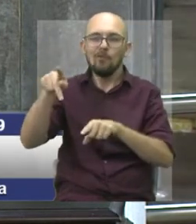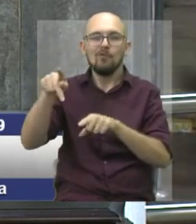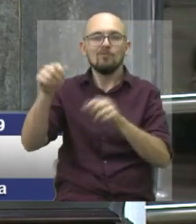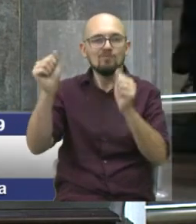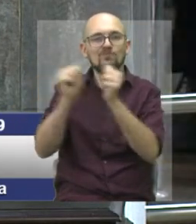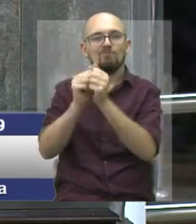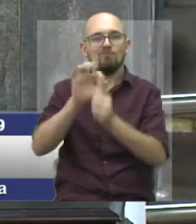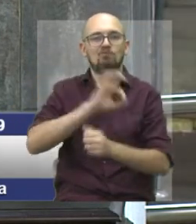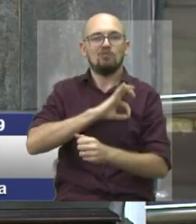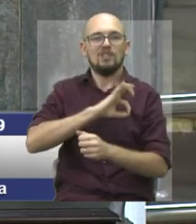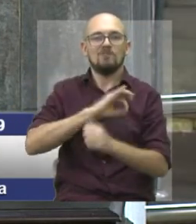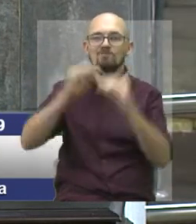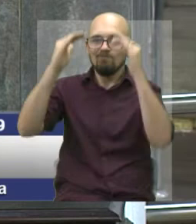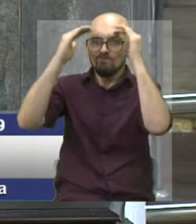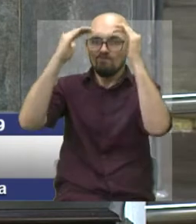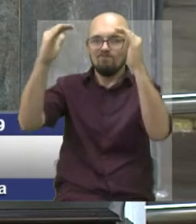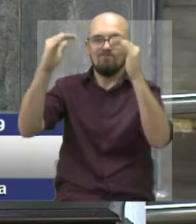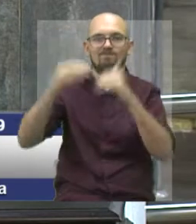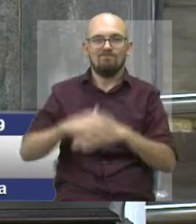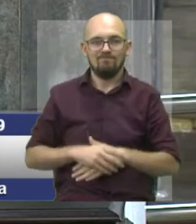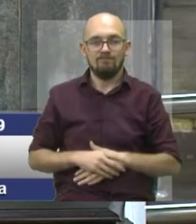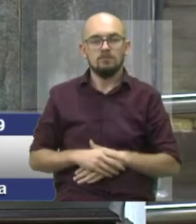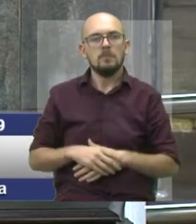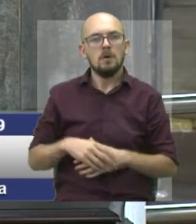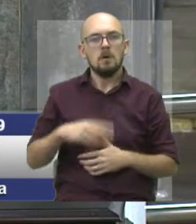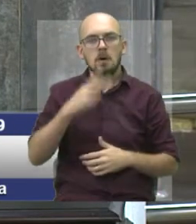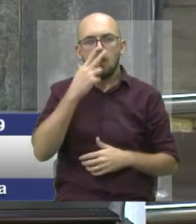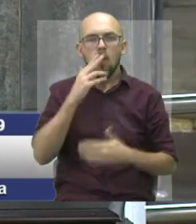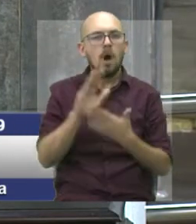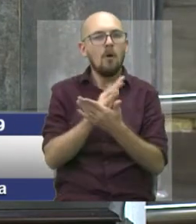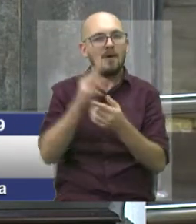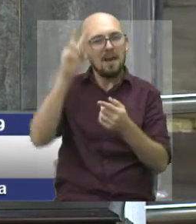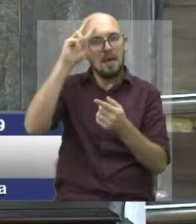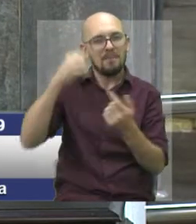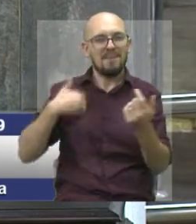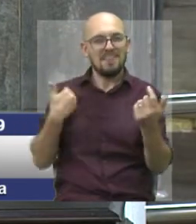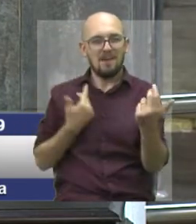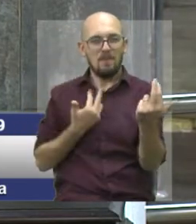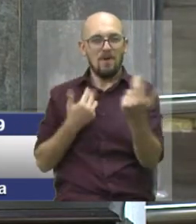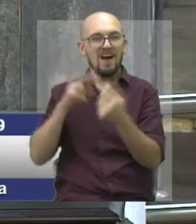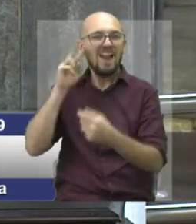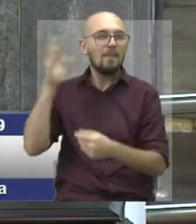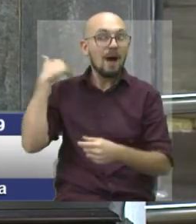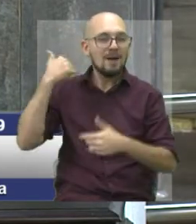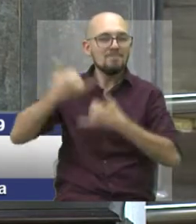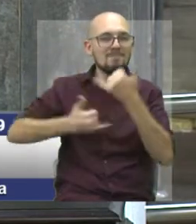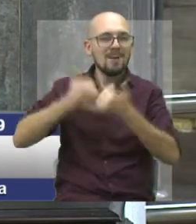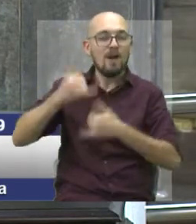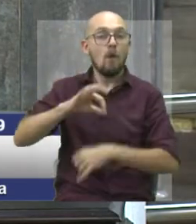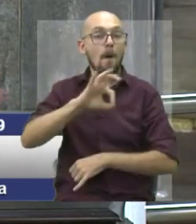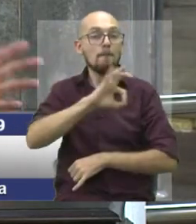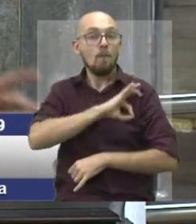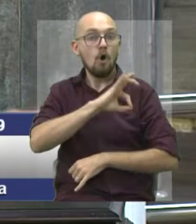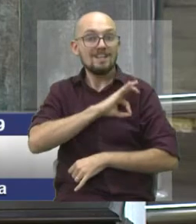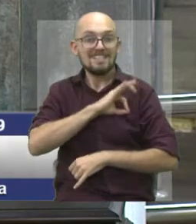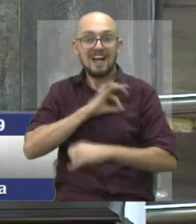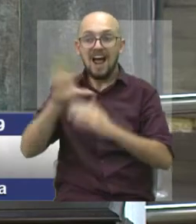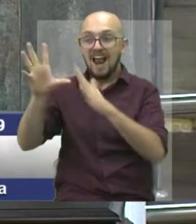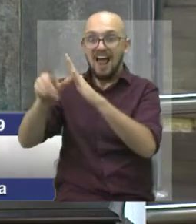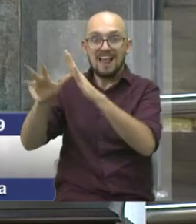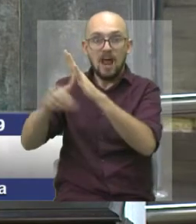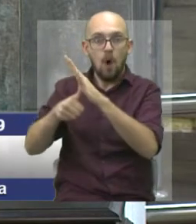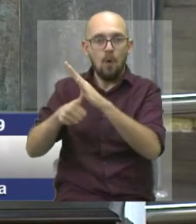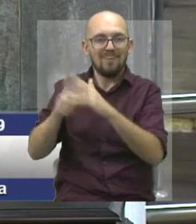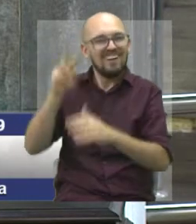assunto. E acho que muitos aqui da minha idade se lembram que a gente brincava de polícia e ladrão, né? E normalmente ninguém queria ser o